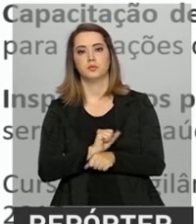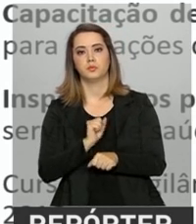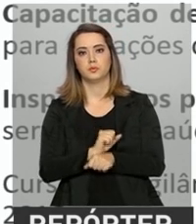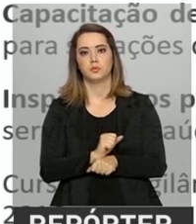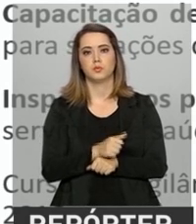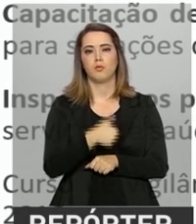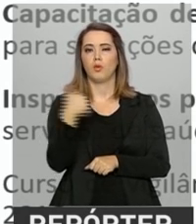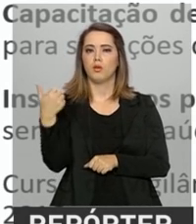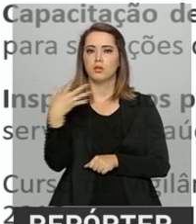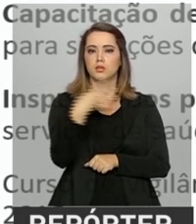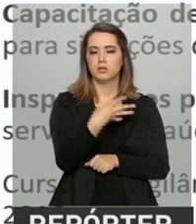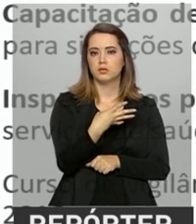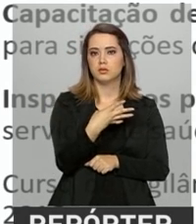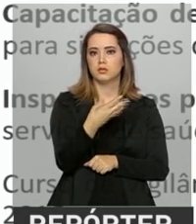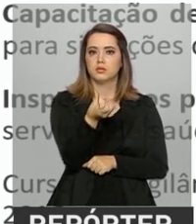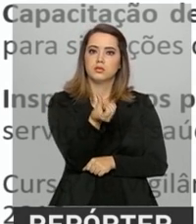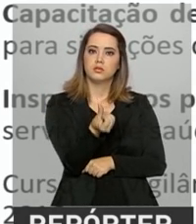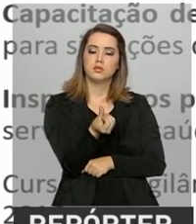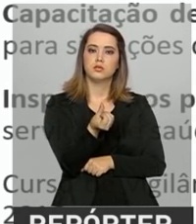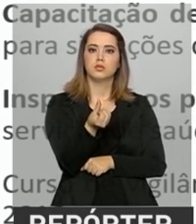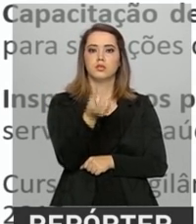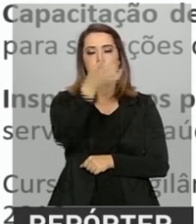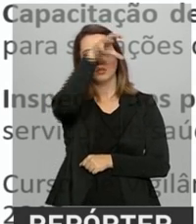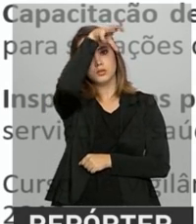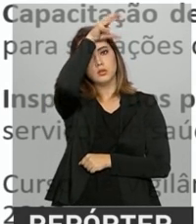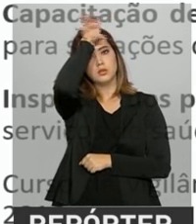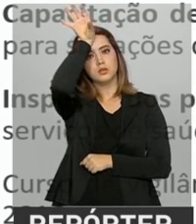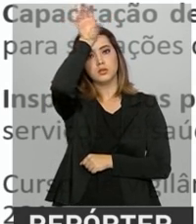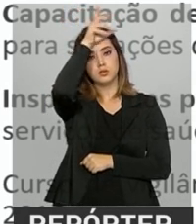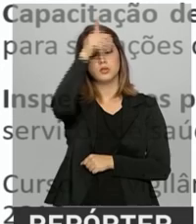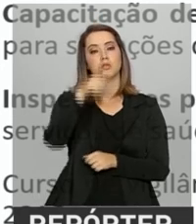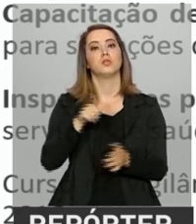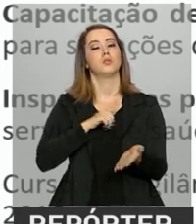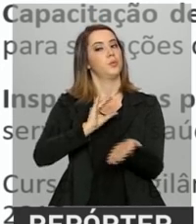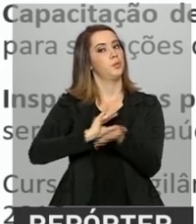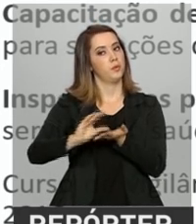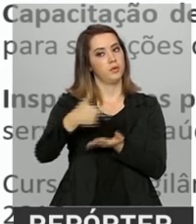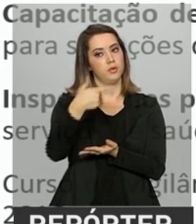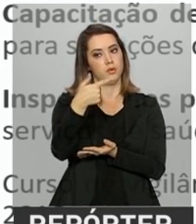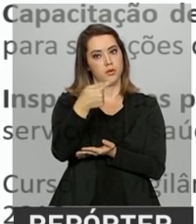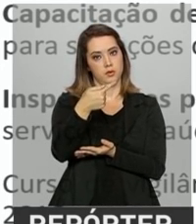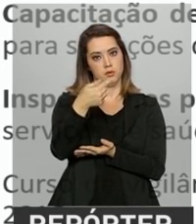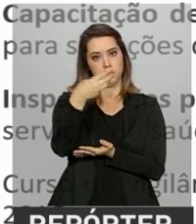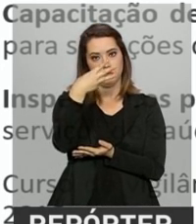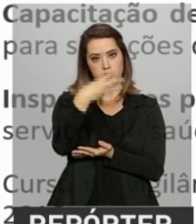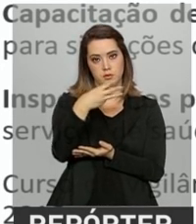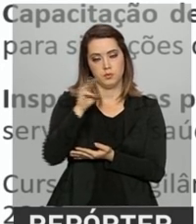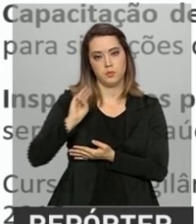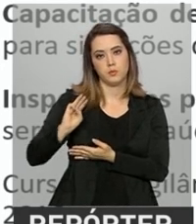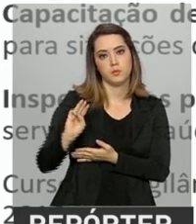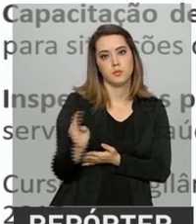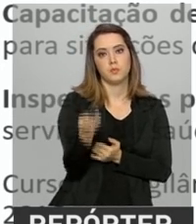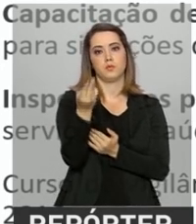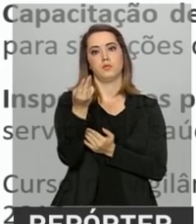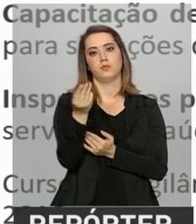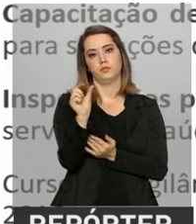146 ambulâncias, foi um gasto aí de 73 milhões. Né? A Força Nacional do